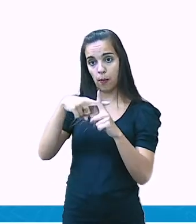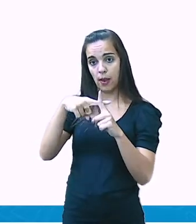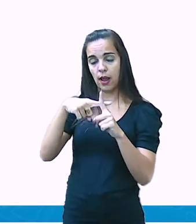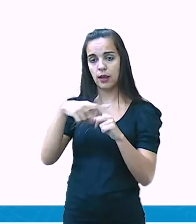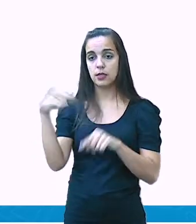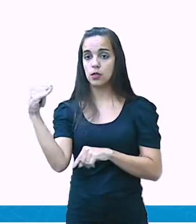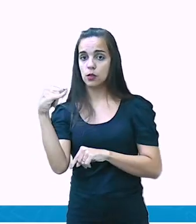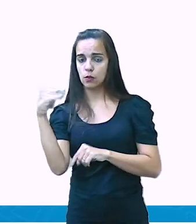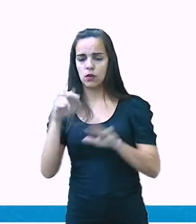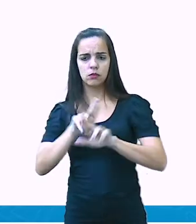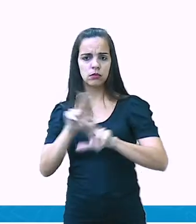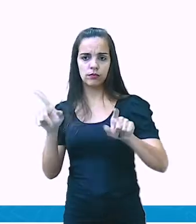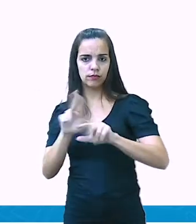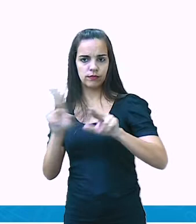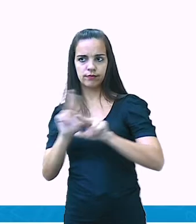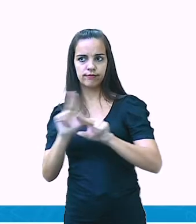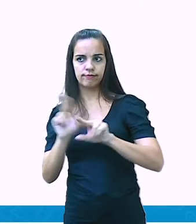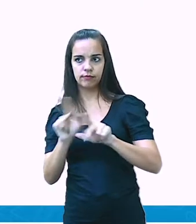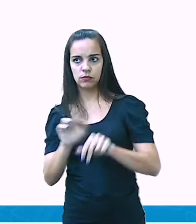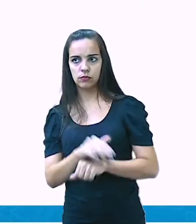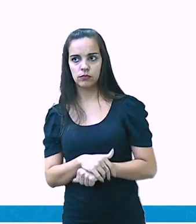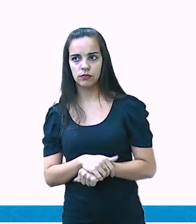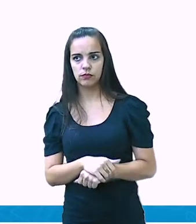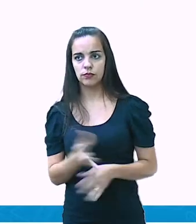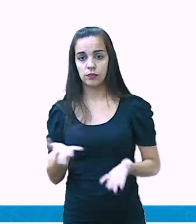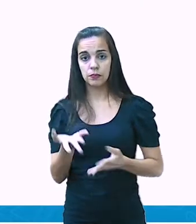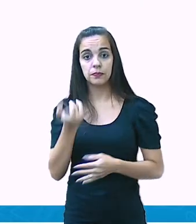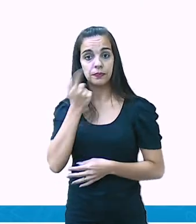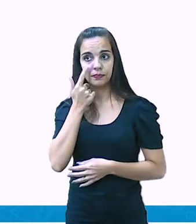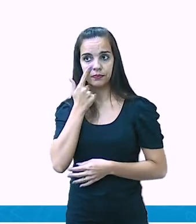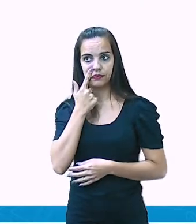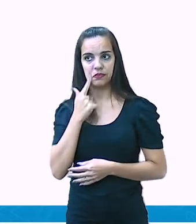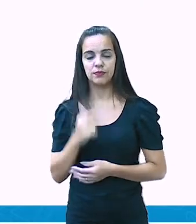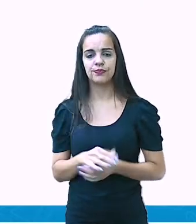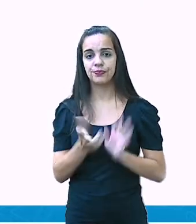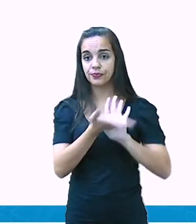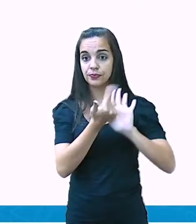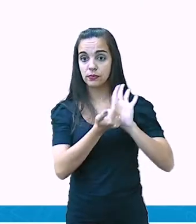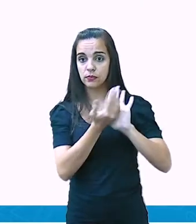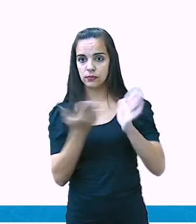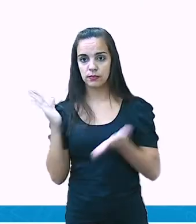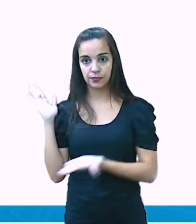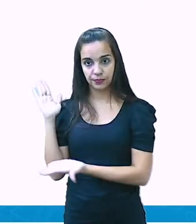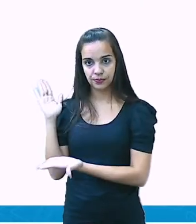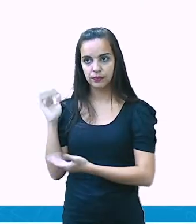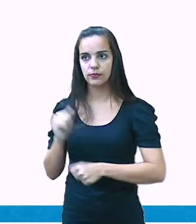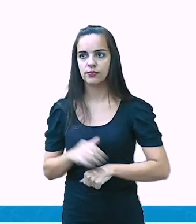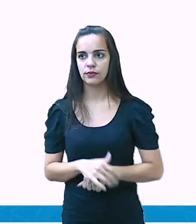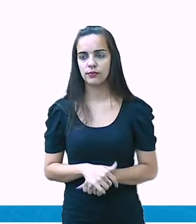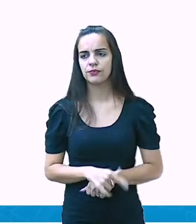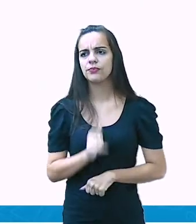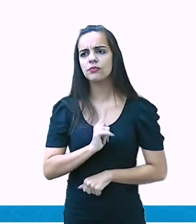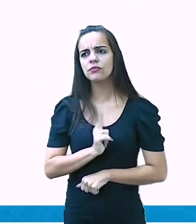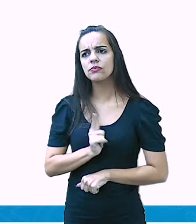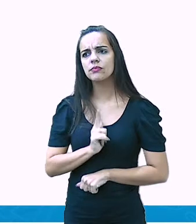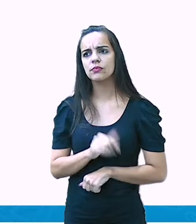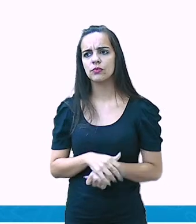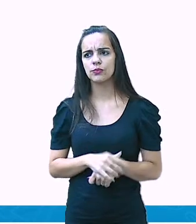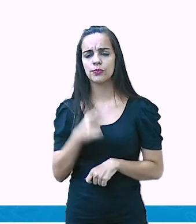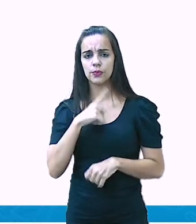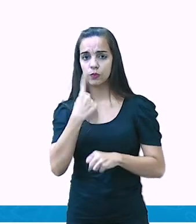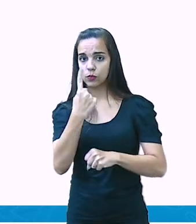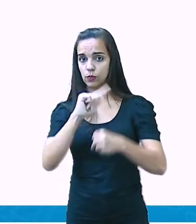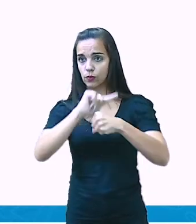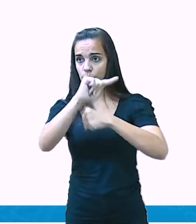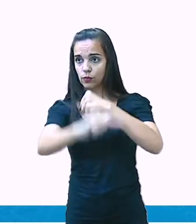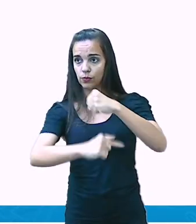elétrons, carga elétrica negativa. Vamos ver isso aqui na imagem. Olha, eu tenho aqui um